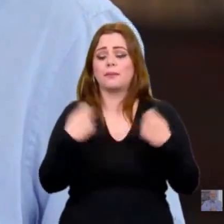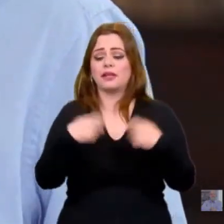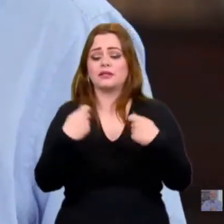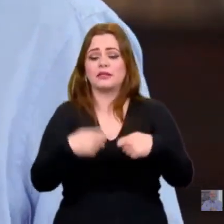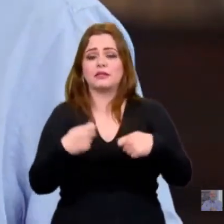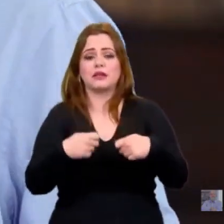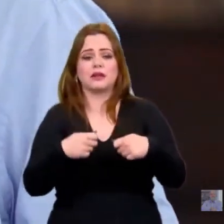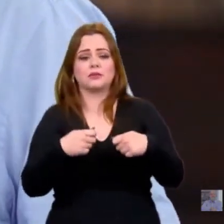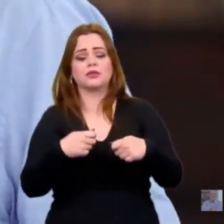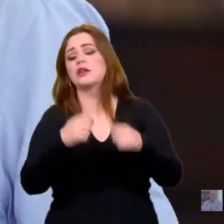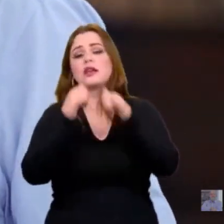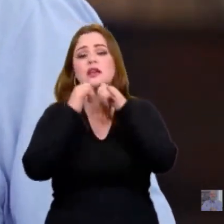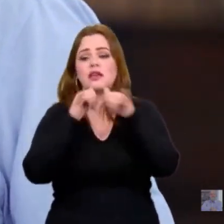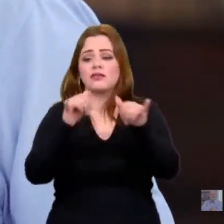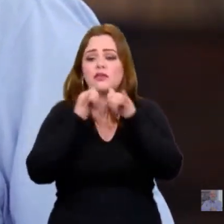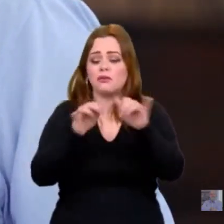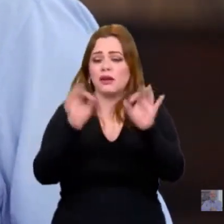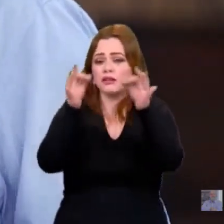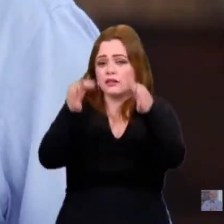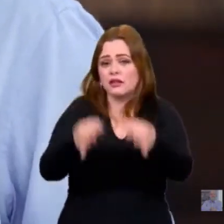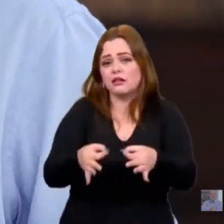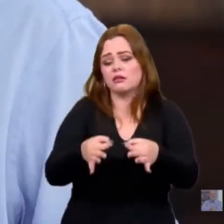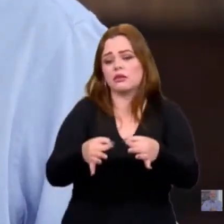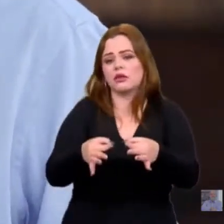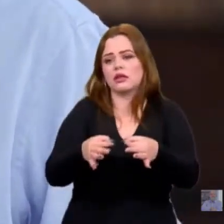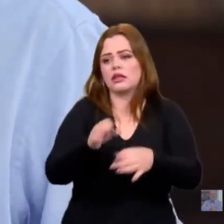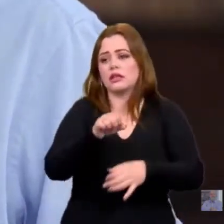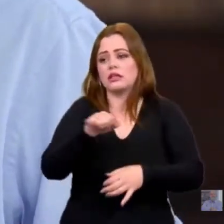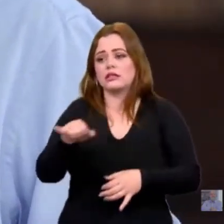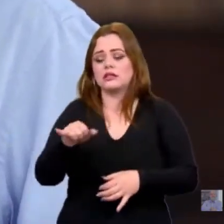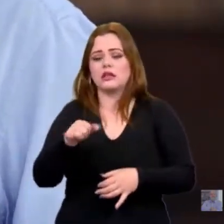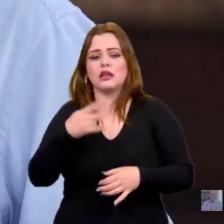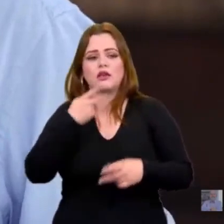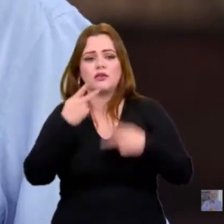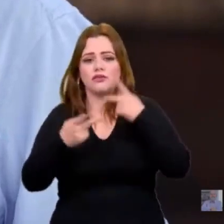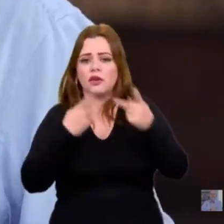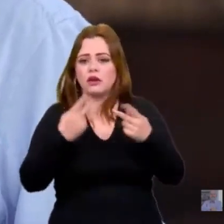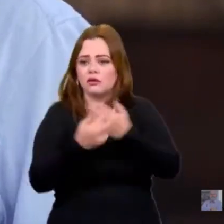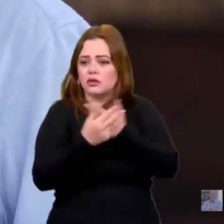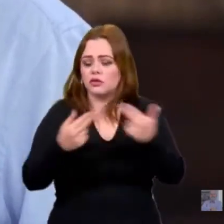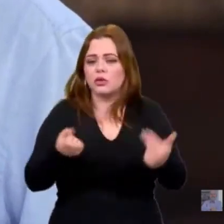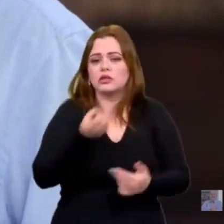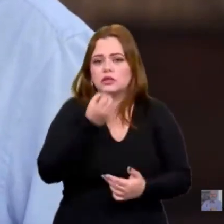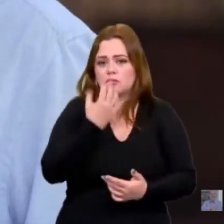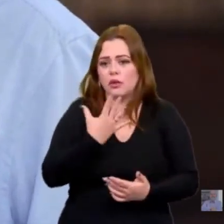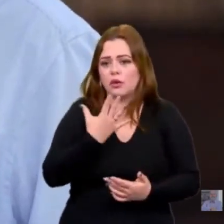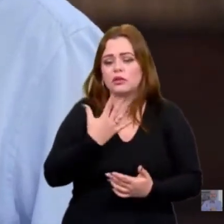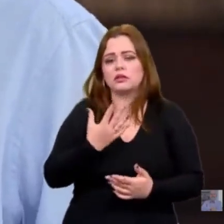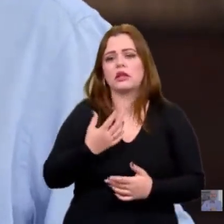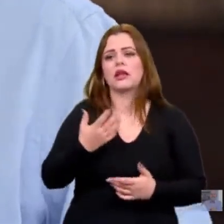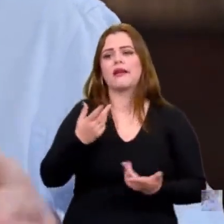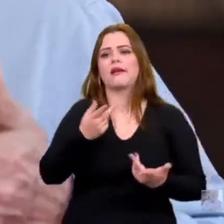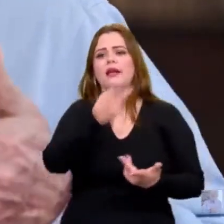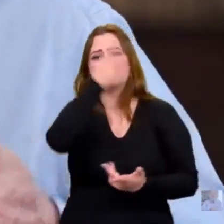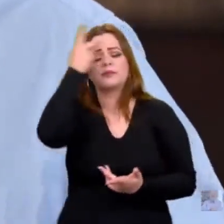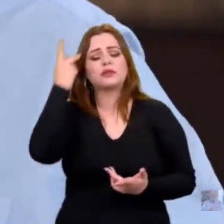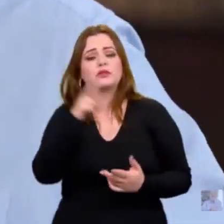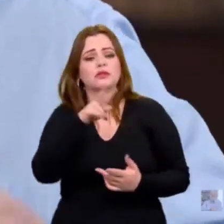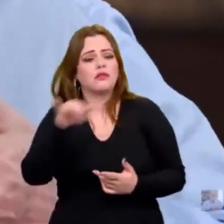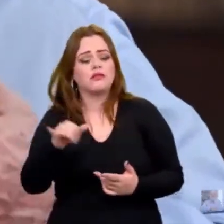Uhum. Eu, você e milhões de pessoas decentes nesse país estamos numa guerra contra fake news.